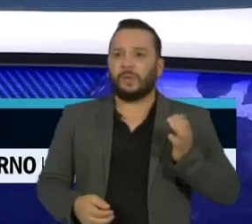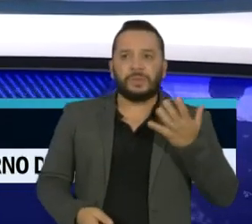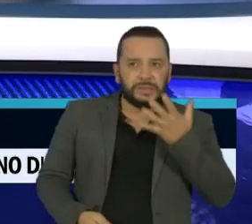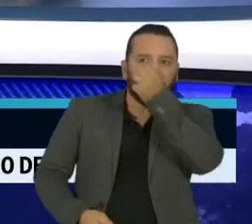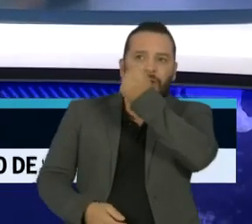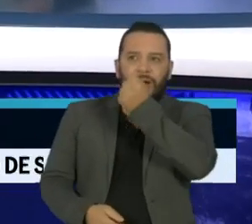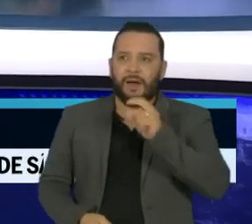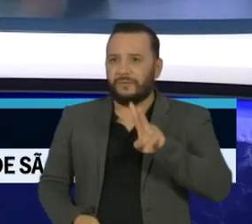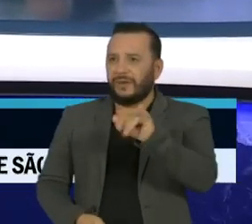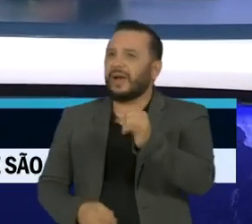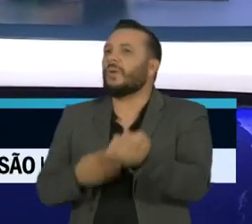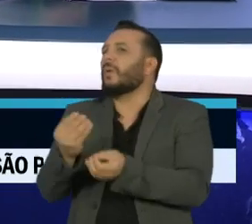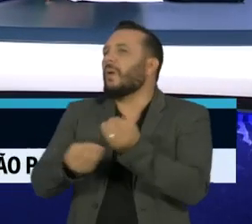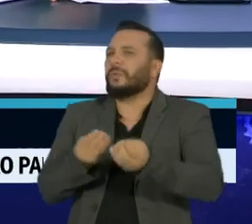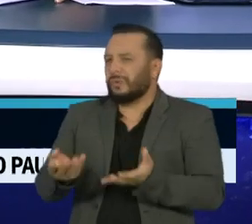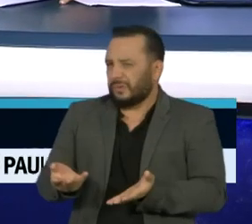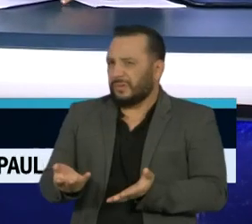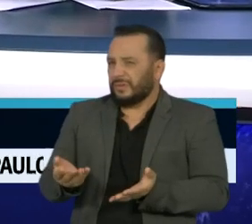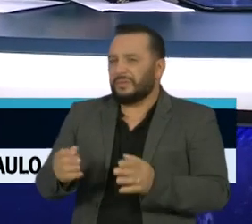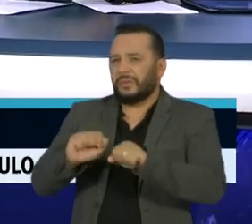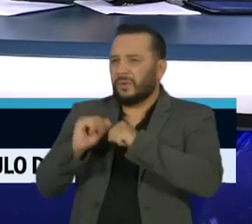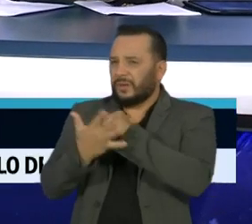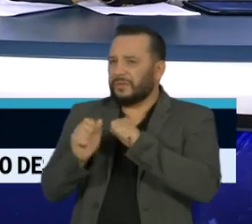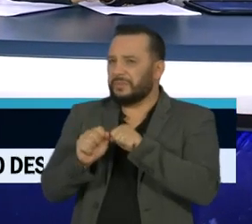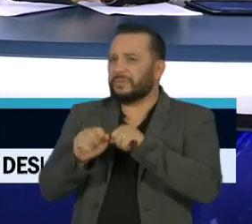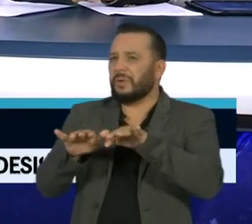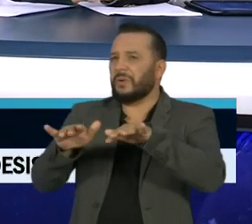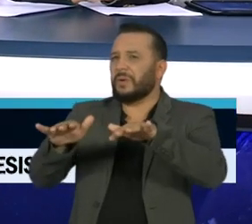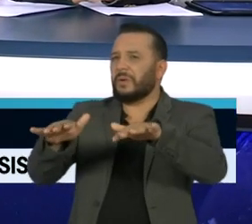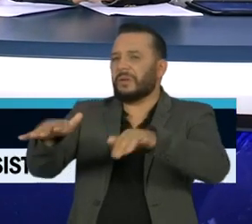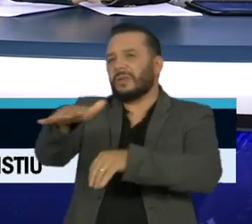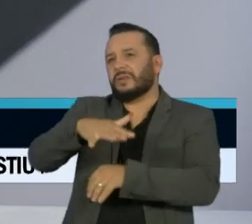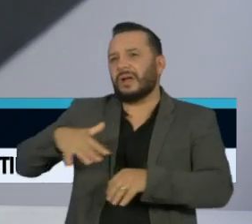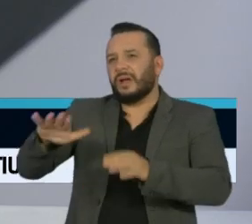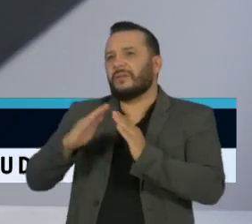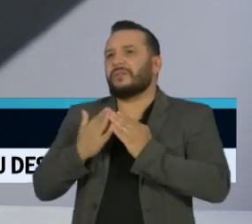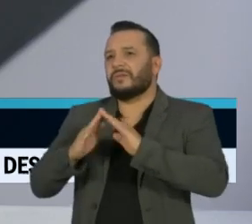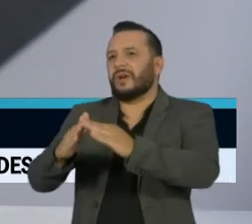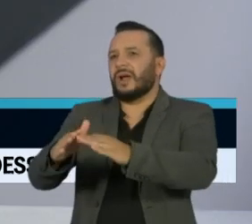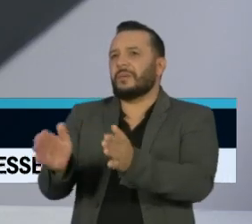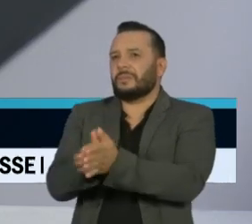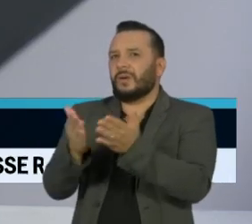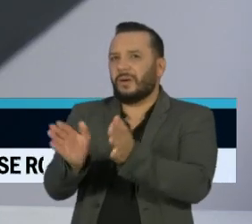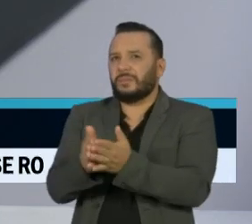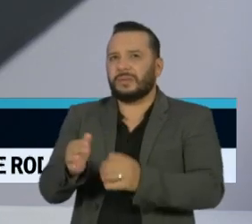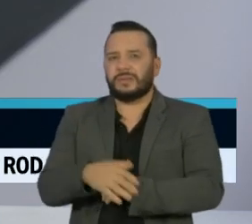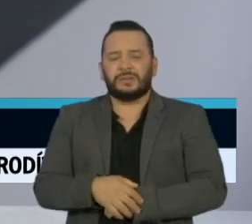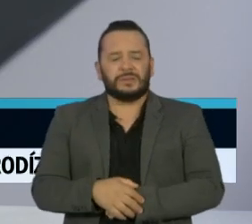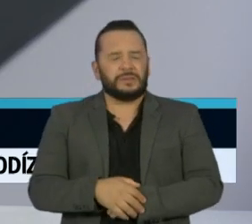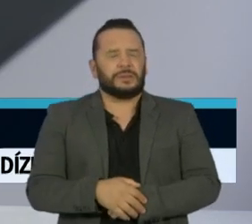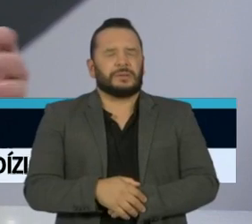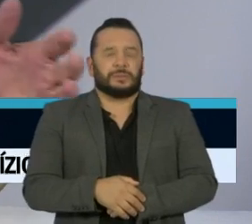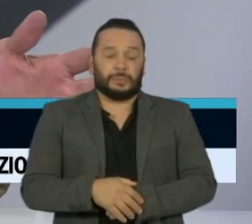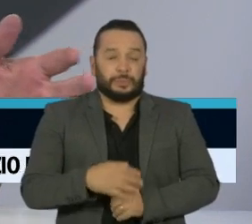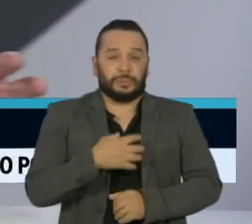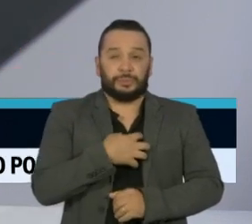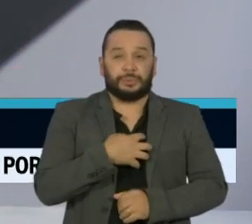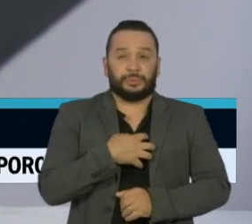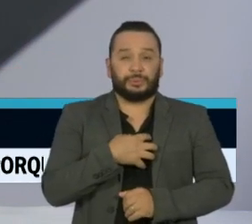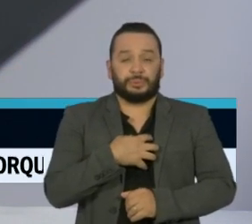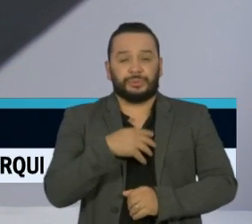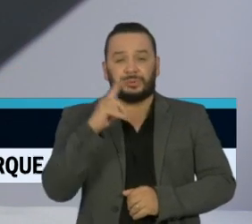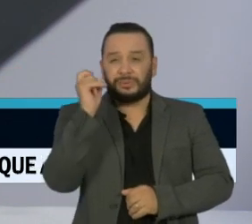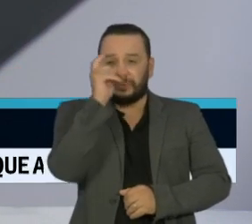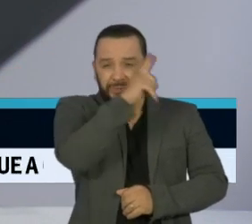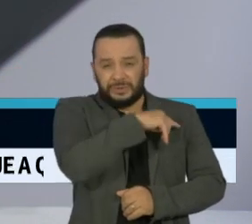salvar é qual será o impacto da pandemia nos mais vulneráveis ser terrível veja isso é uma coisa